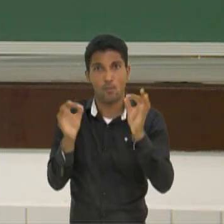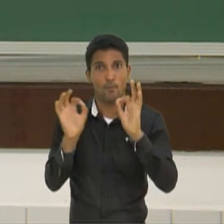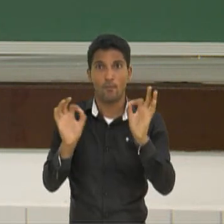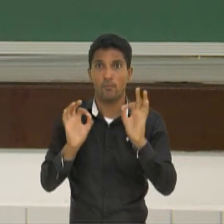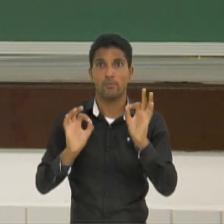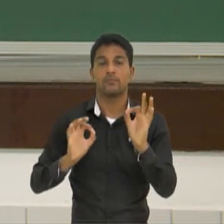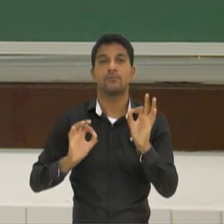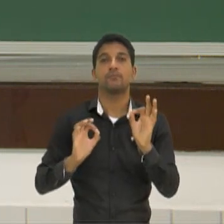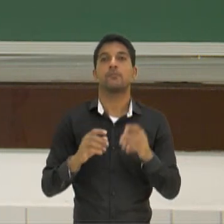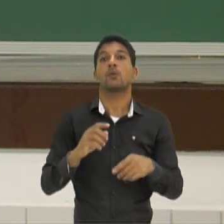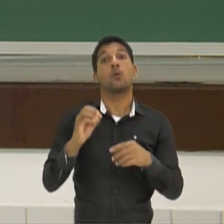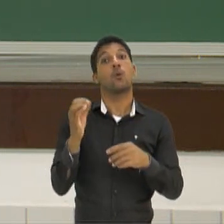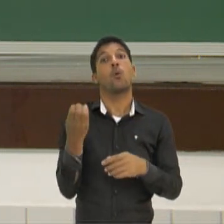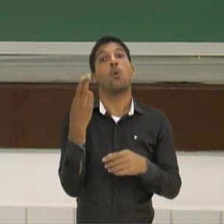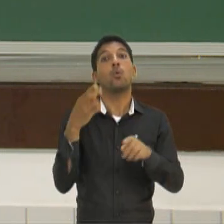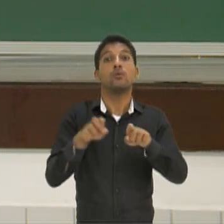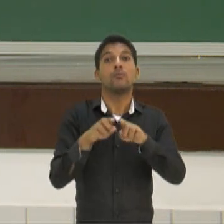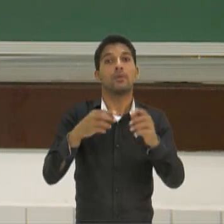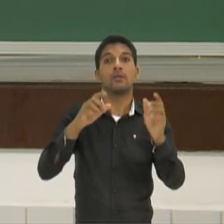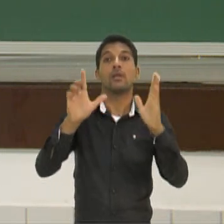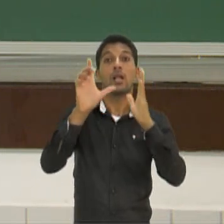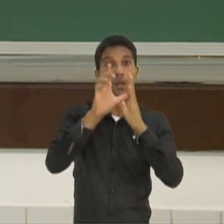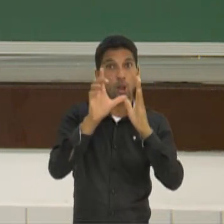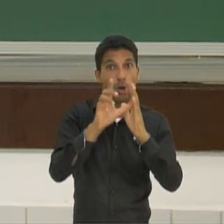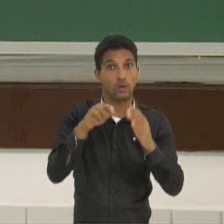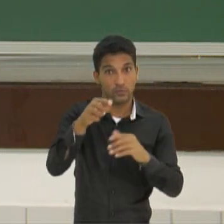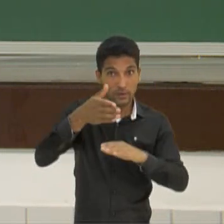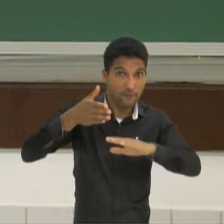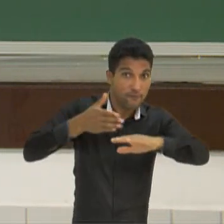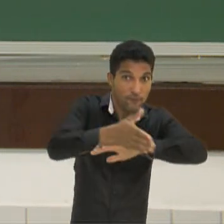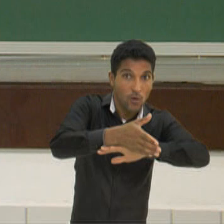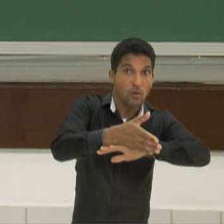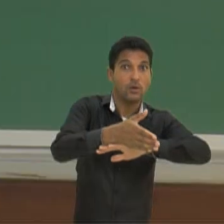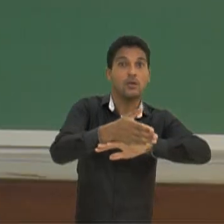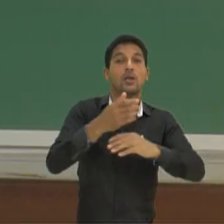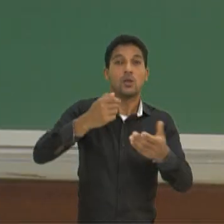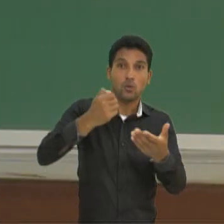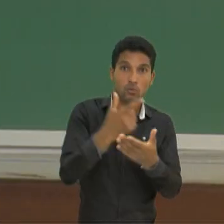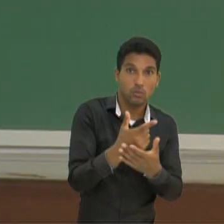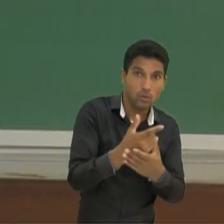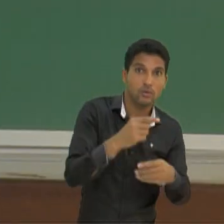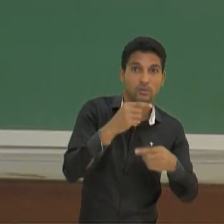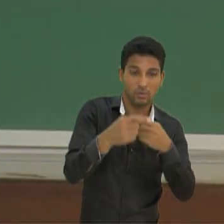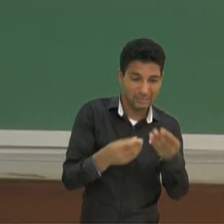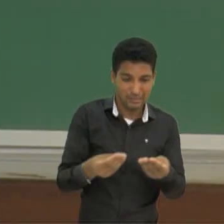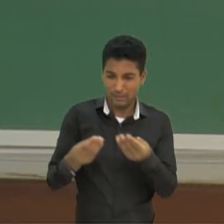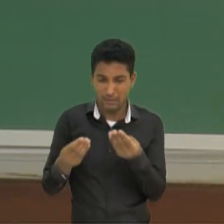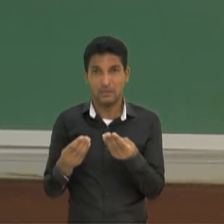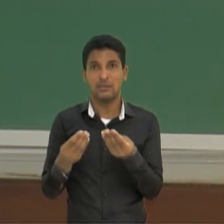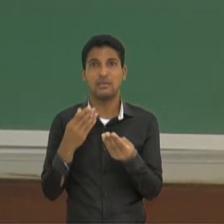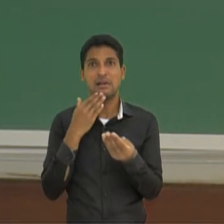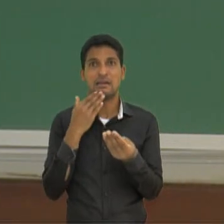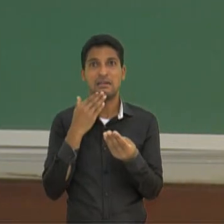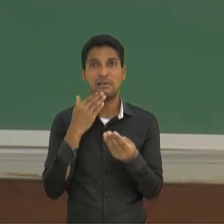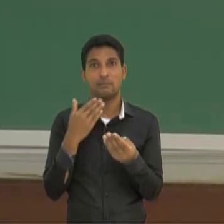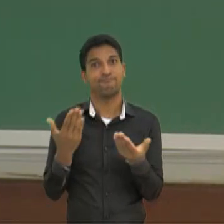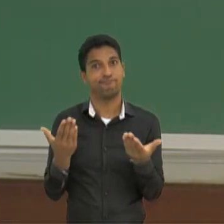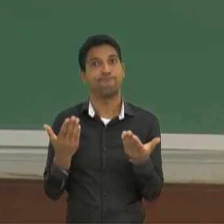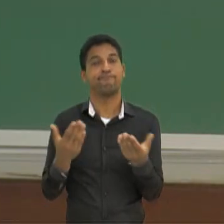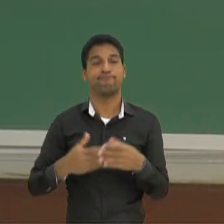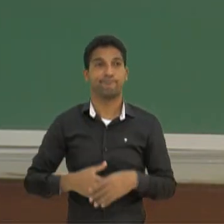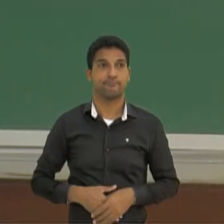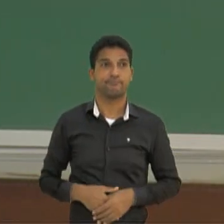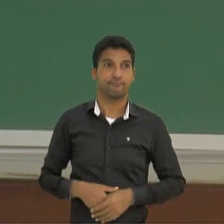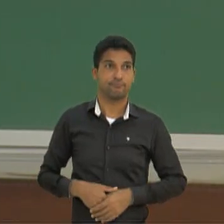coisa. E aí, como fazer? Como proceder? Né? Então, lembrem-se dos elementos composicionais, eu vou voltar um pouquinho aqui no slide,